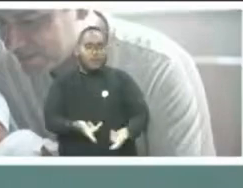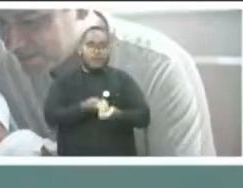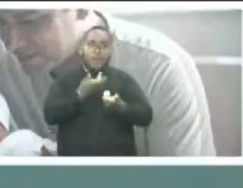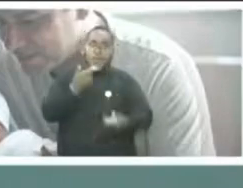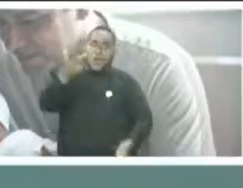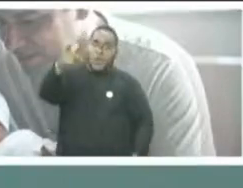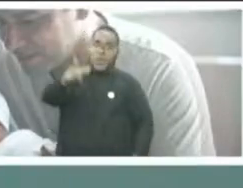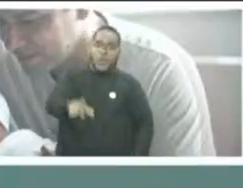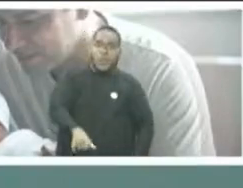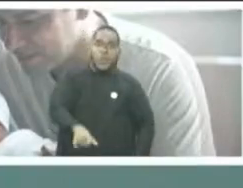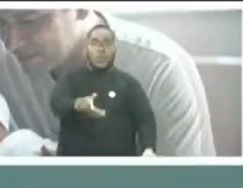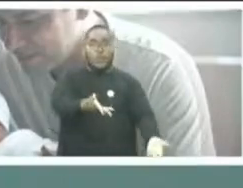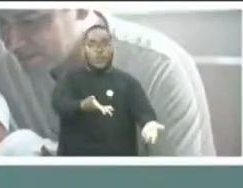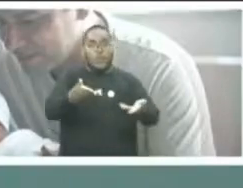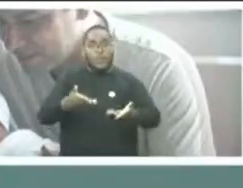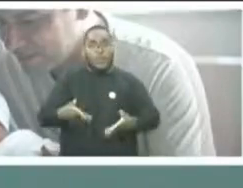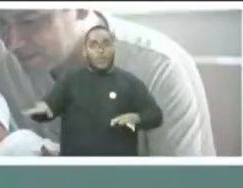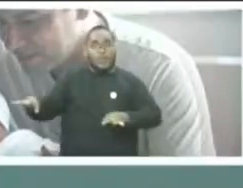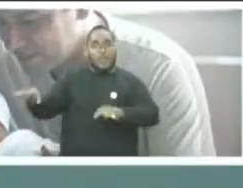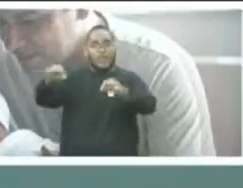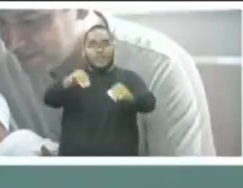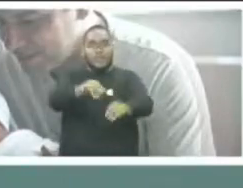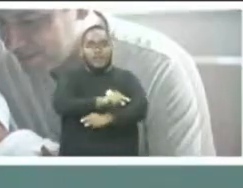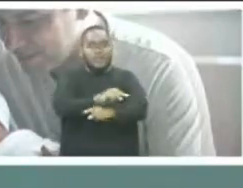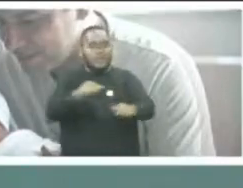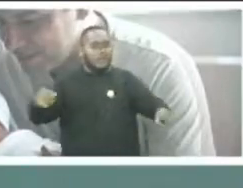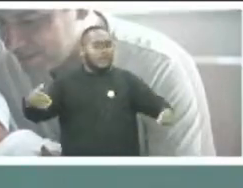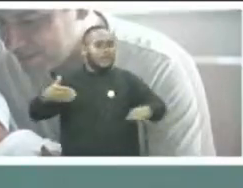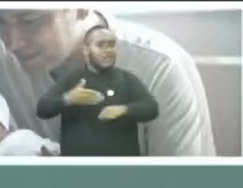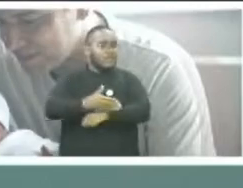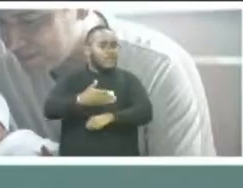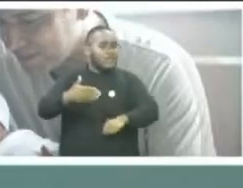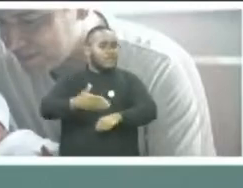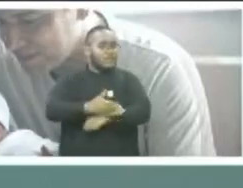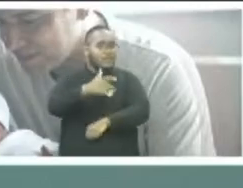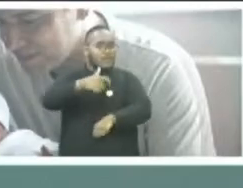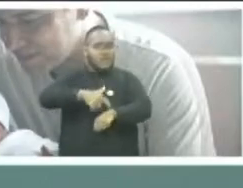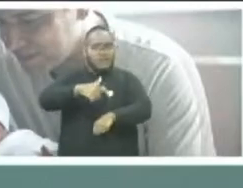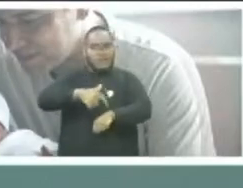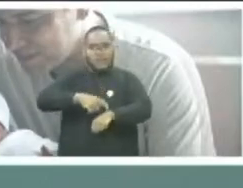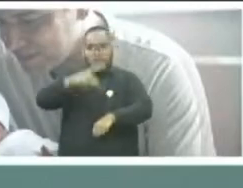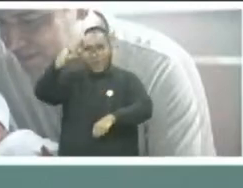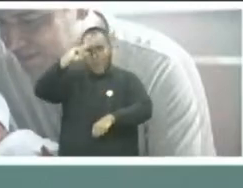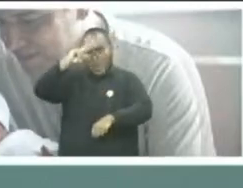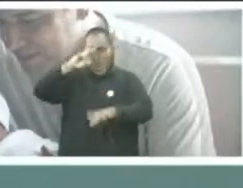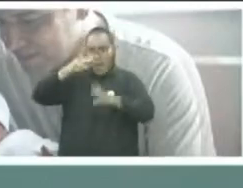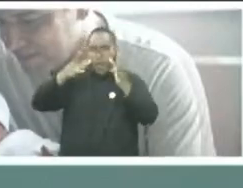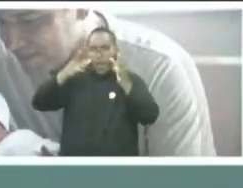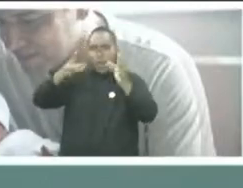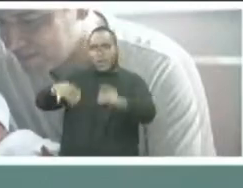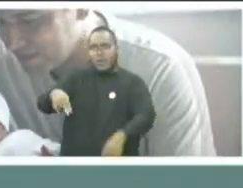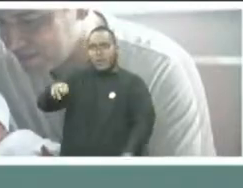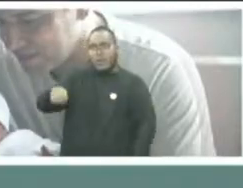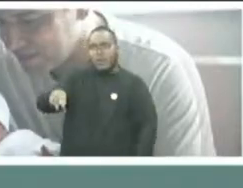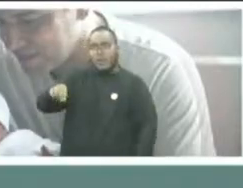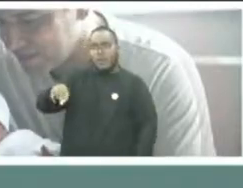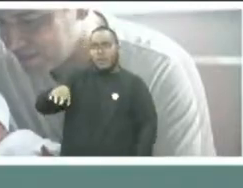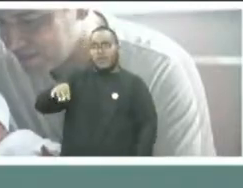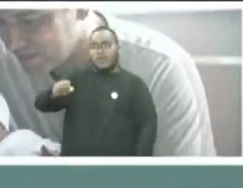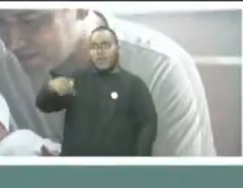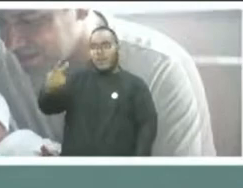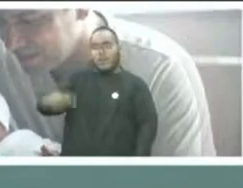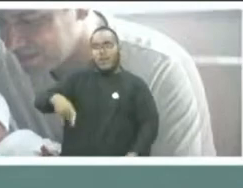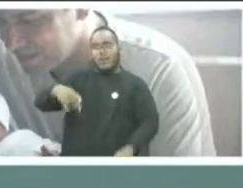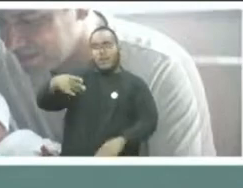que participem deste momento histórico para a atenção neonatal humanizada no Brasil e no mundo. Eu gostaria de registrar